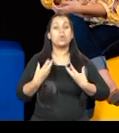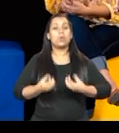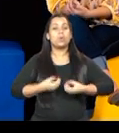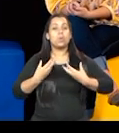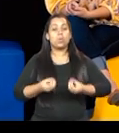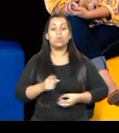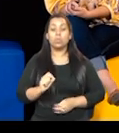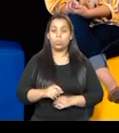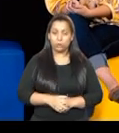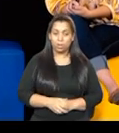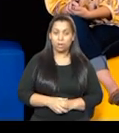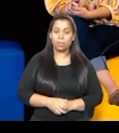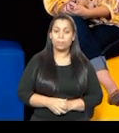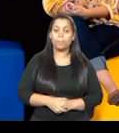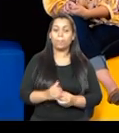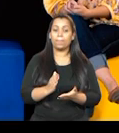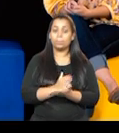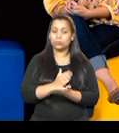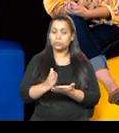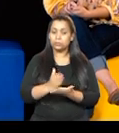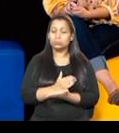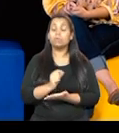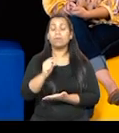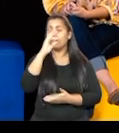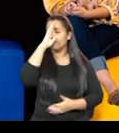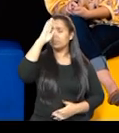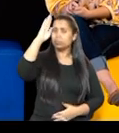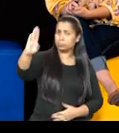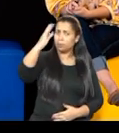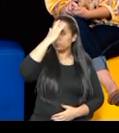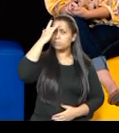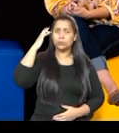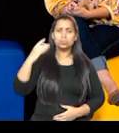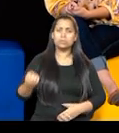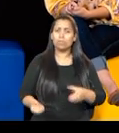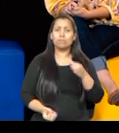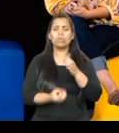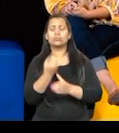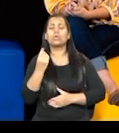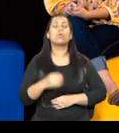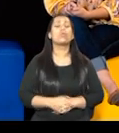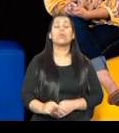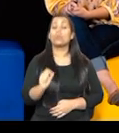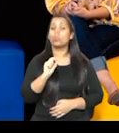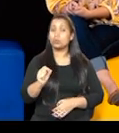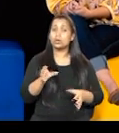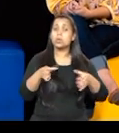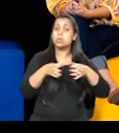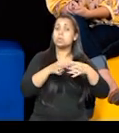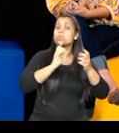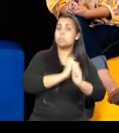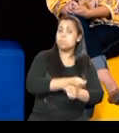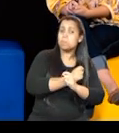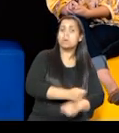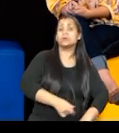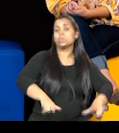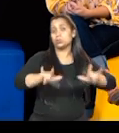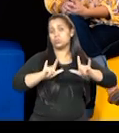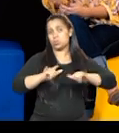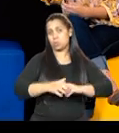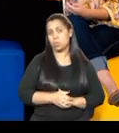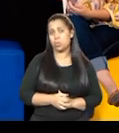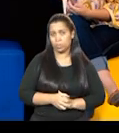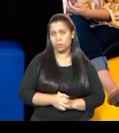Átomo Divisível. O Arnaldo Antunes foi um dos principais fundadores de uma banda de rock muito famosa nos anos 80, os